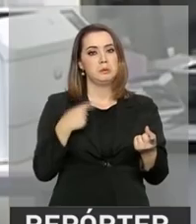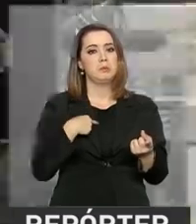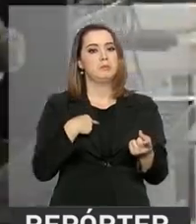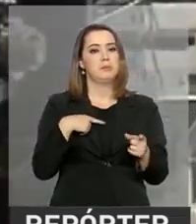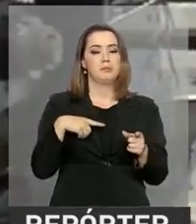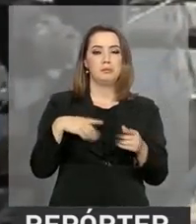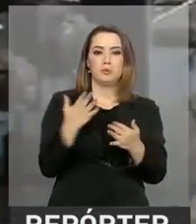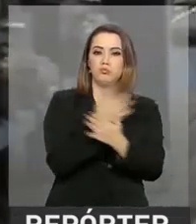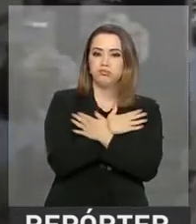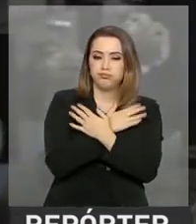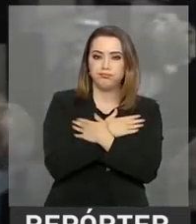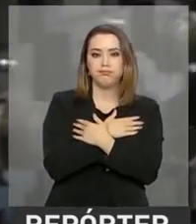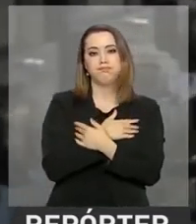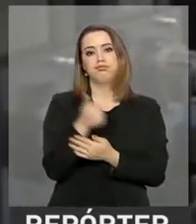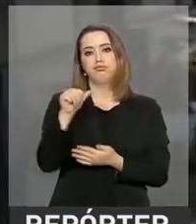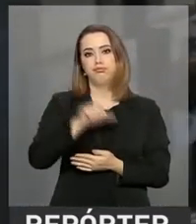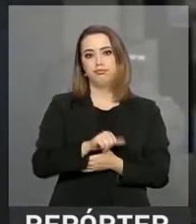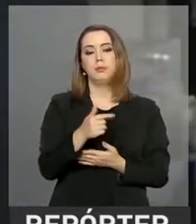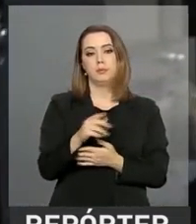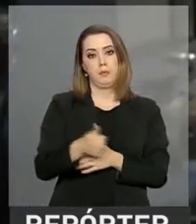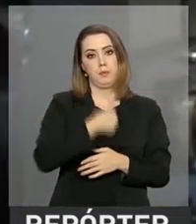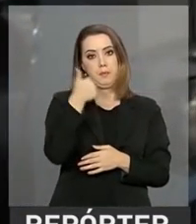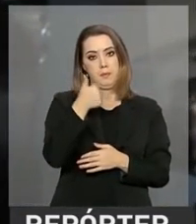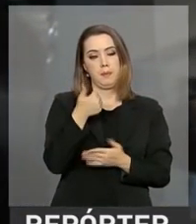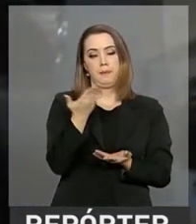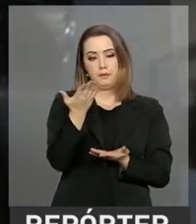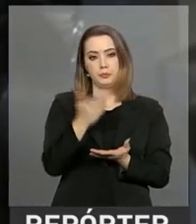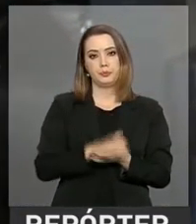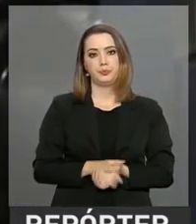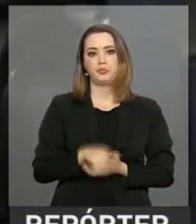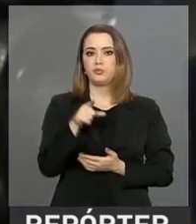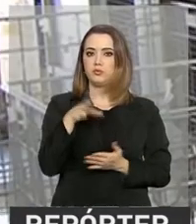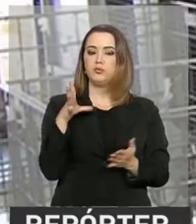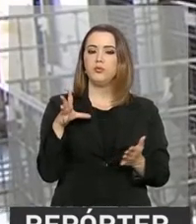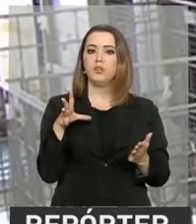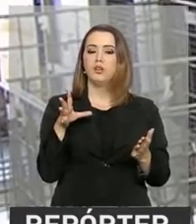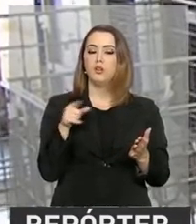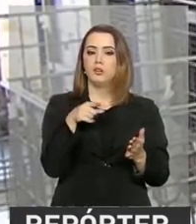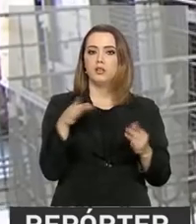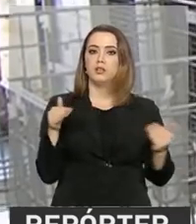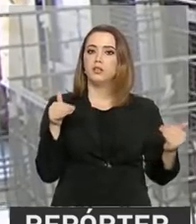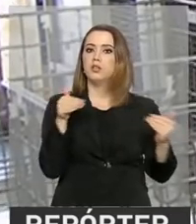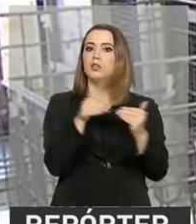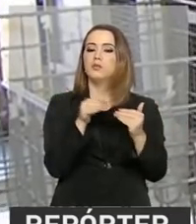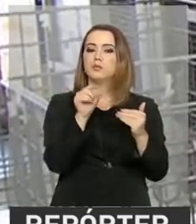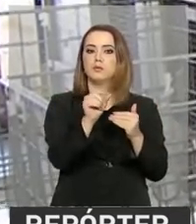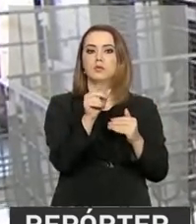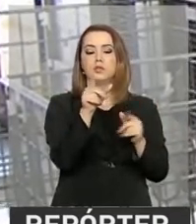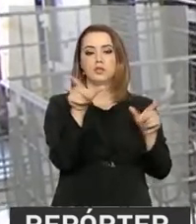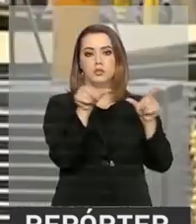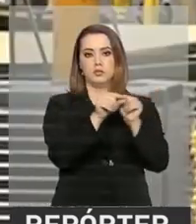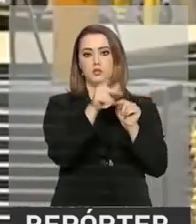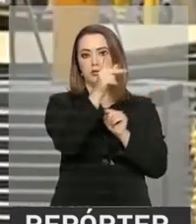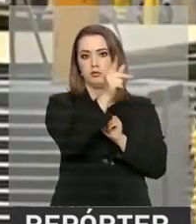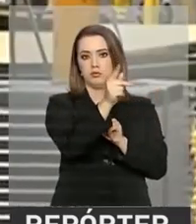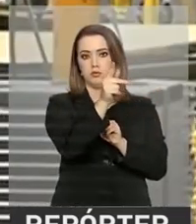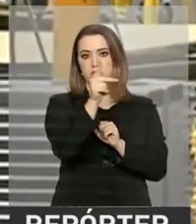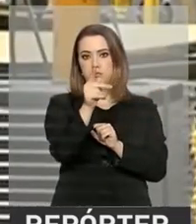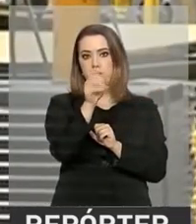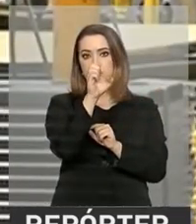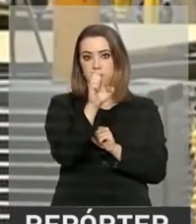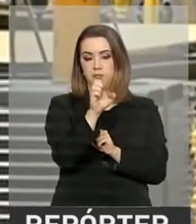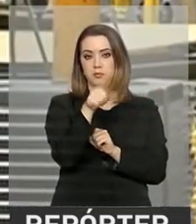emprego é que a firma aderiu em outubro do ano passado ao programa de proteção ao emprego ppe lançado em